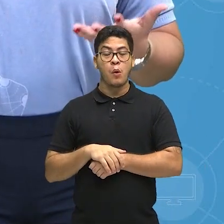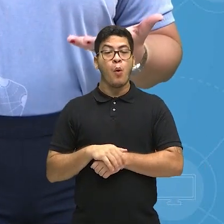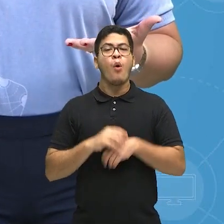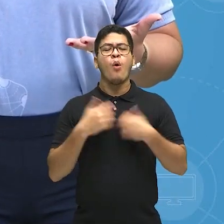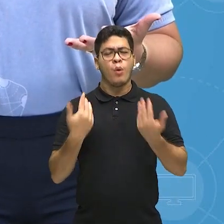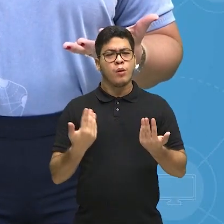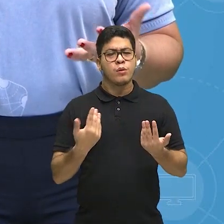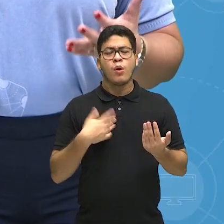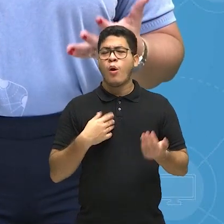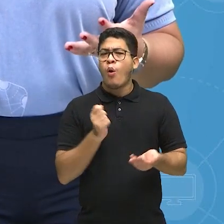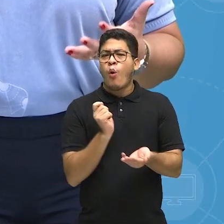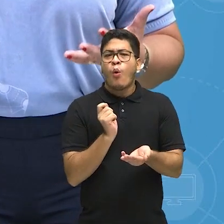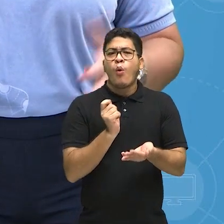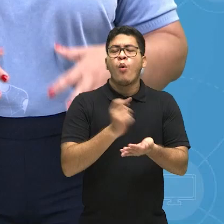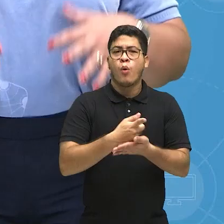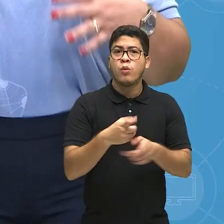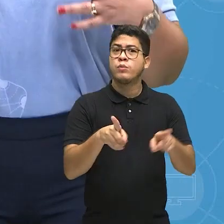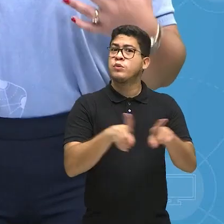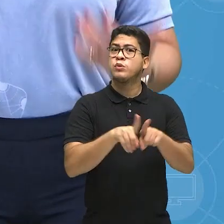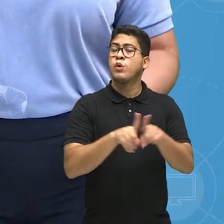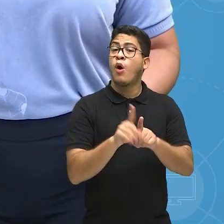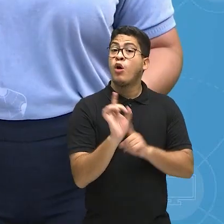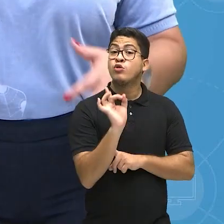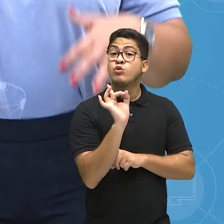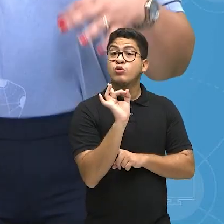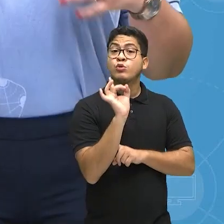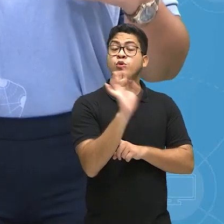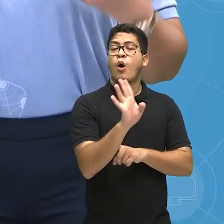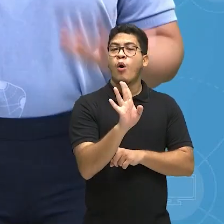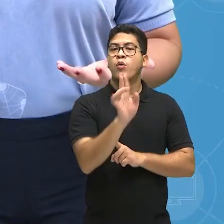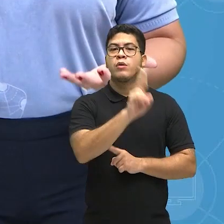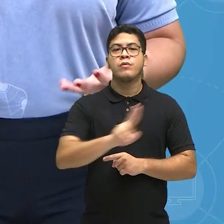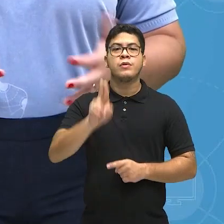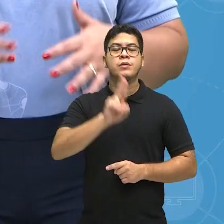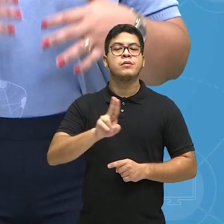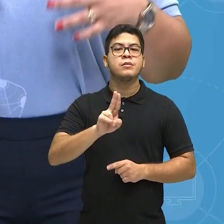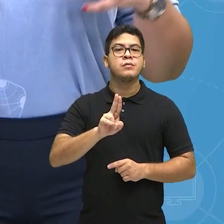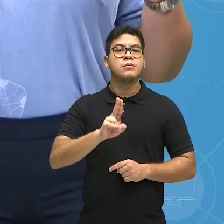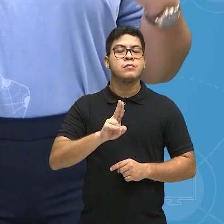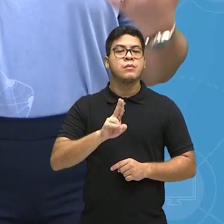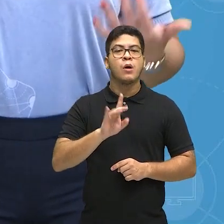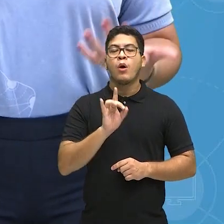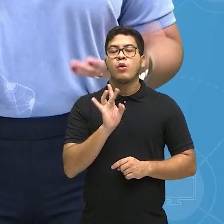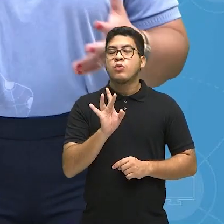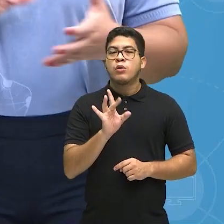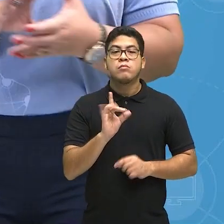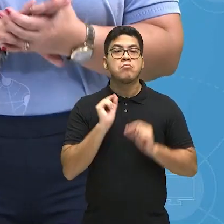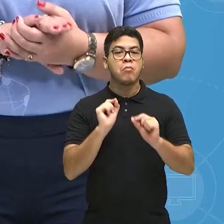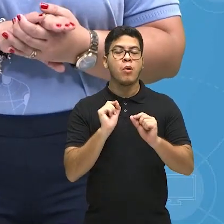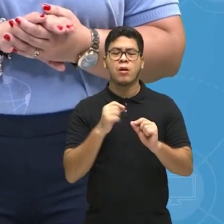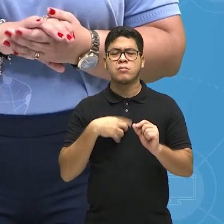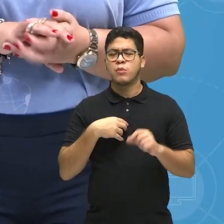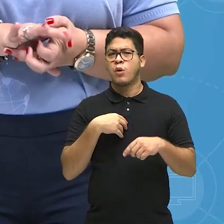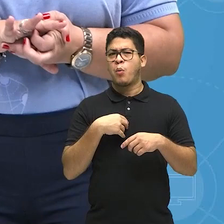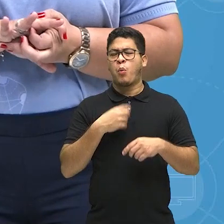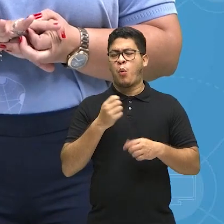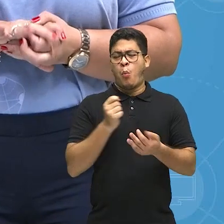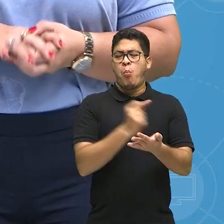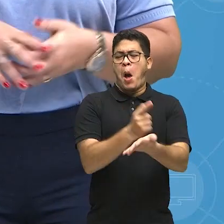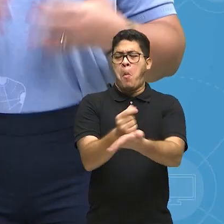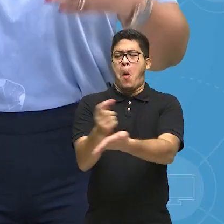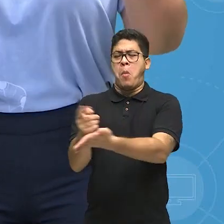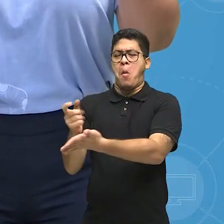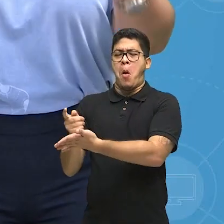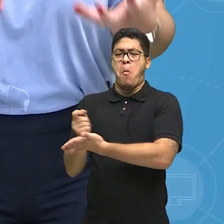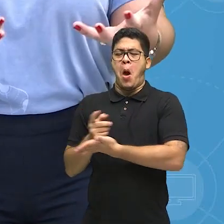o necessário para evitar o quê, gente? Desperdício, acúmulo e evitar que outras pessoas também não tenham